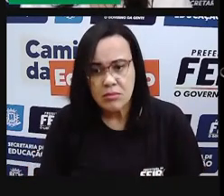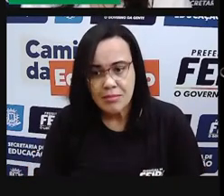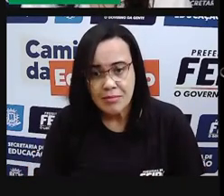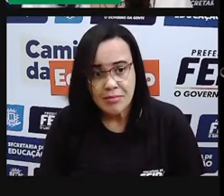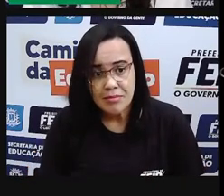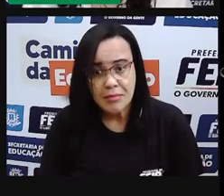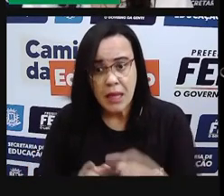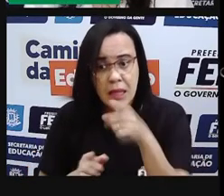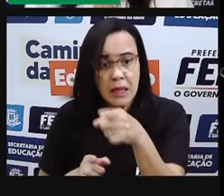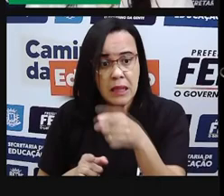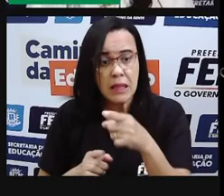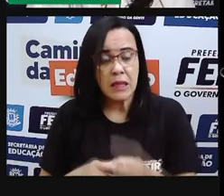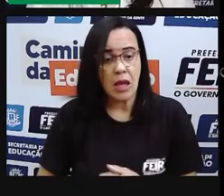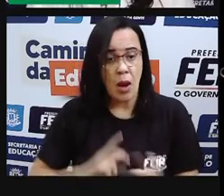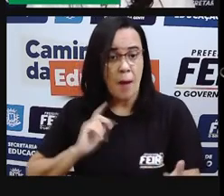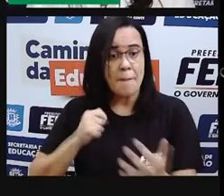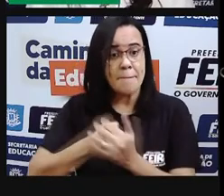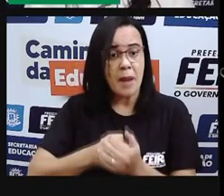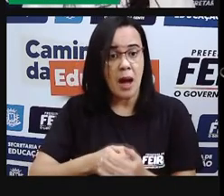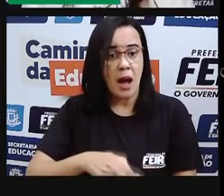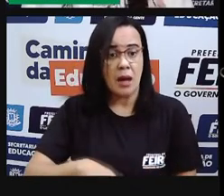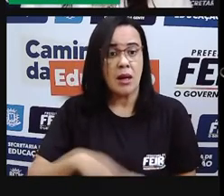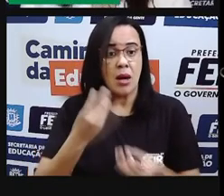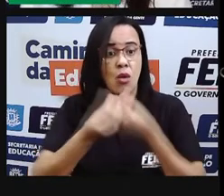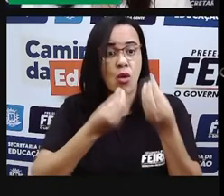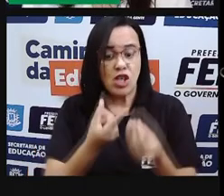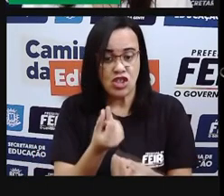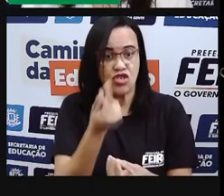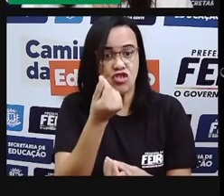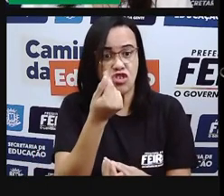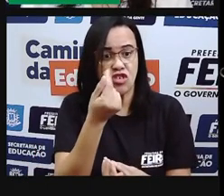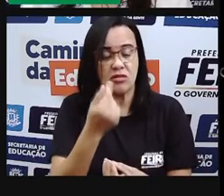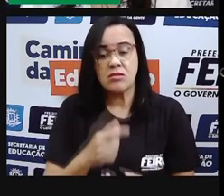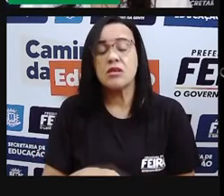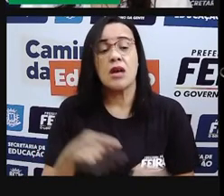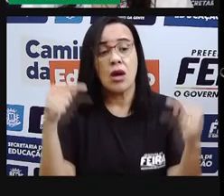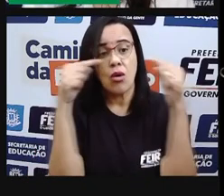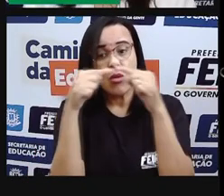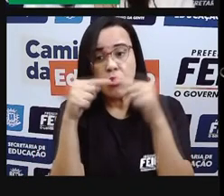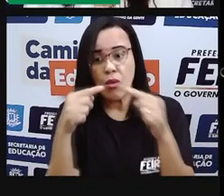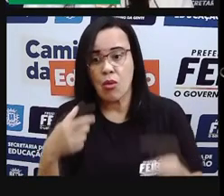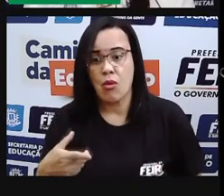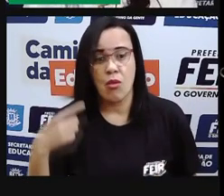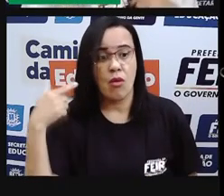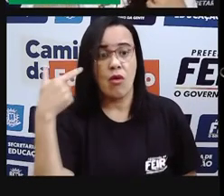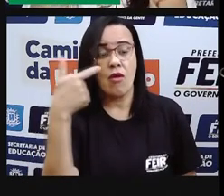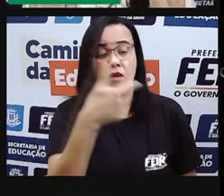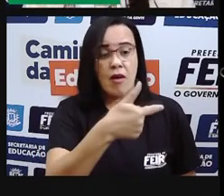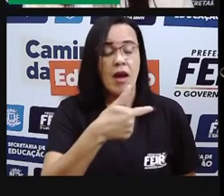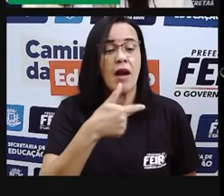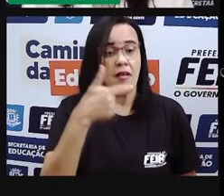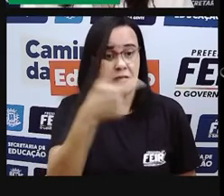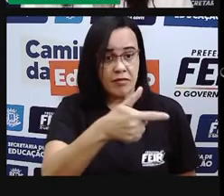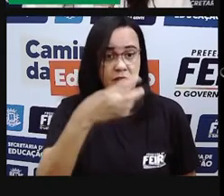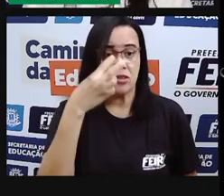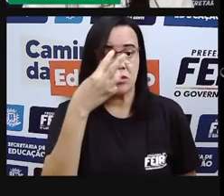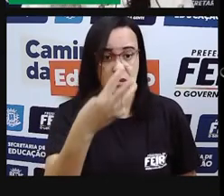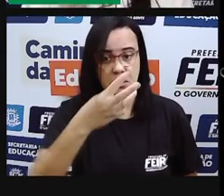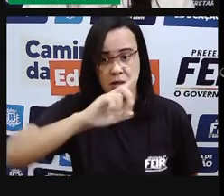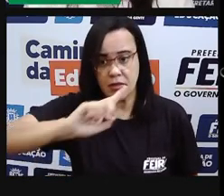23 reais e 10 centavos. Então, olha como é o consumo. Isso aqui, a gente tem que somar isso